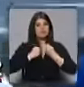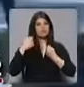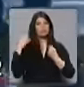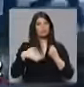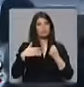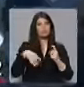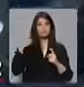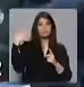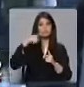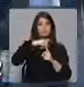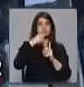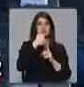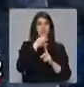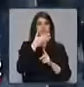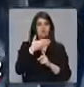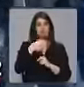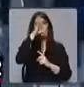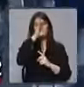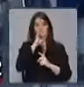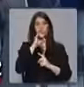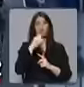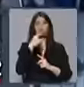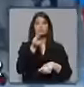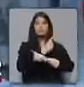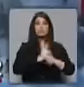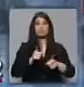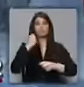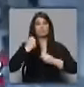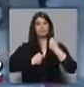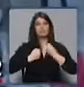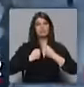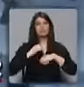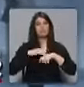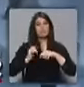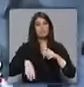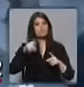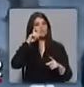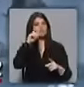o governo tinha proibido protestos na capital por razões de segurança.